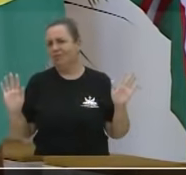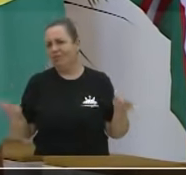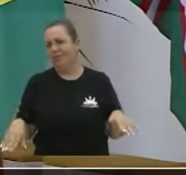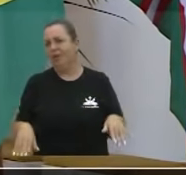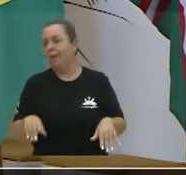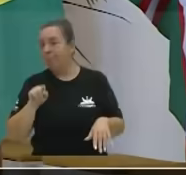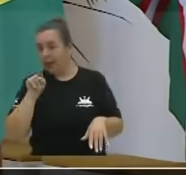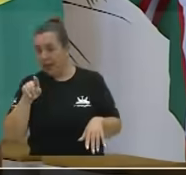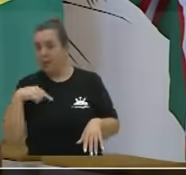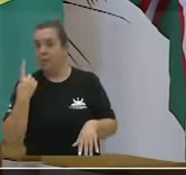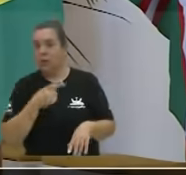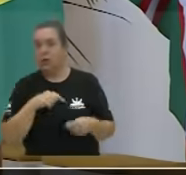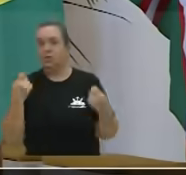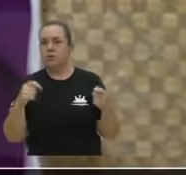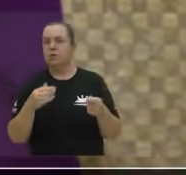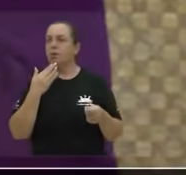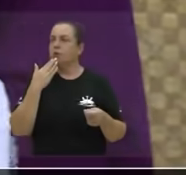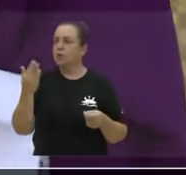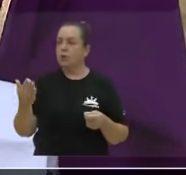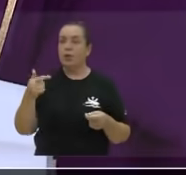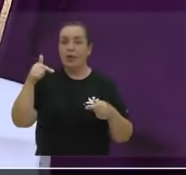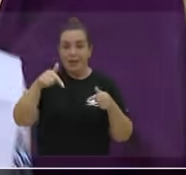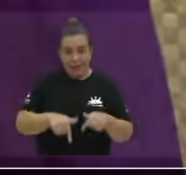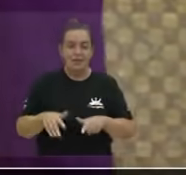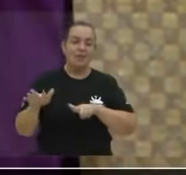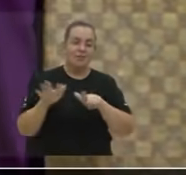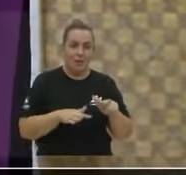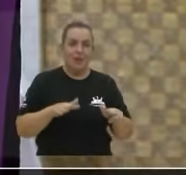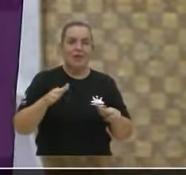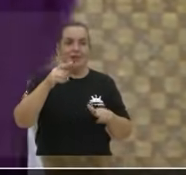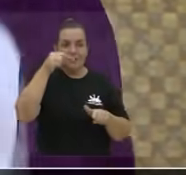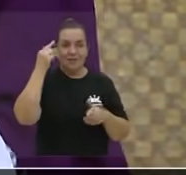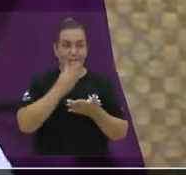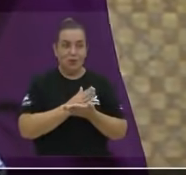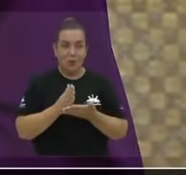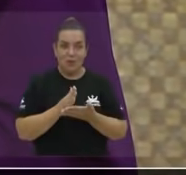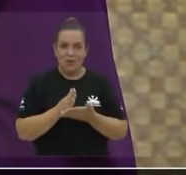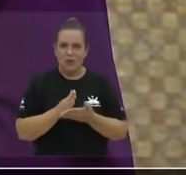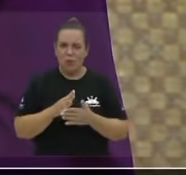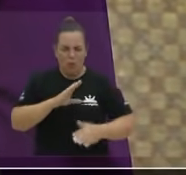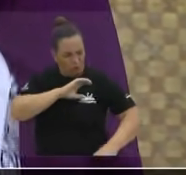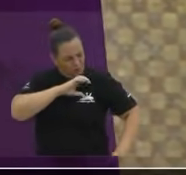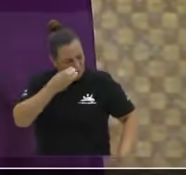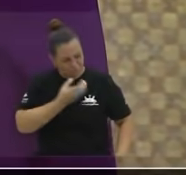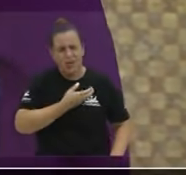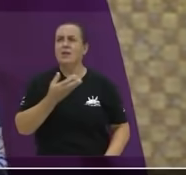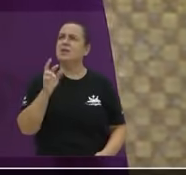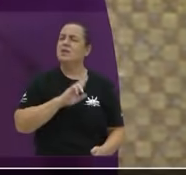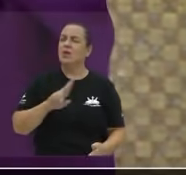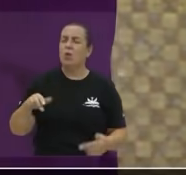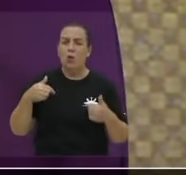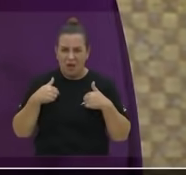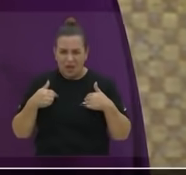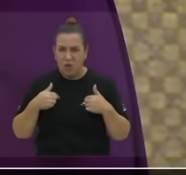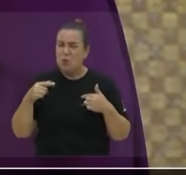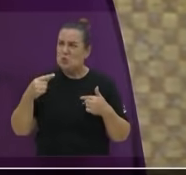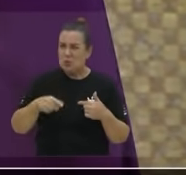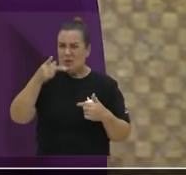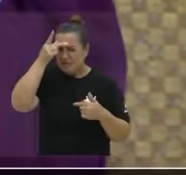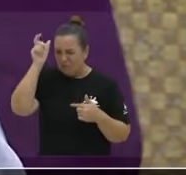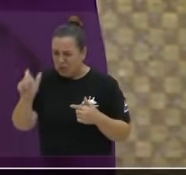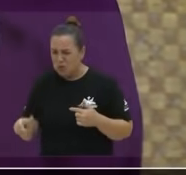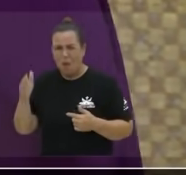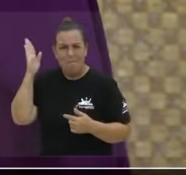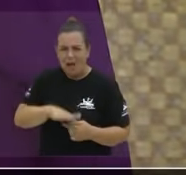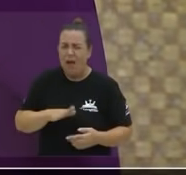É aí que nós precisamos pedir na segunda-feira da Semana Santa, converta-me, Senhor. Se eu sou esse tipo de